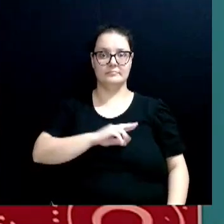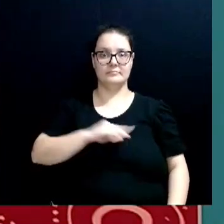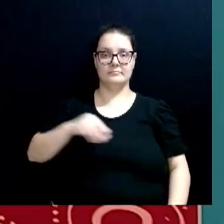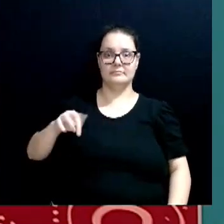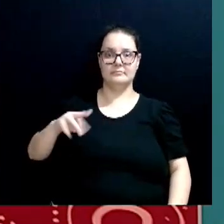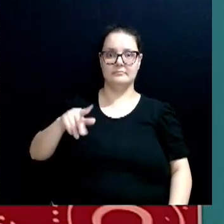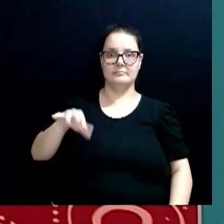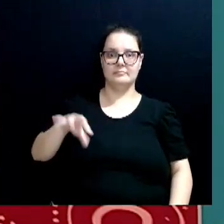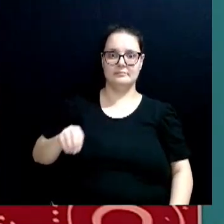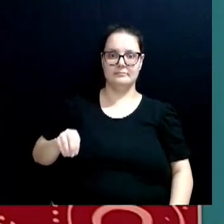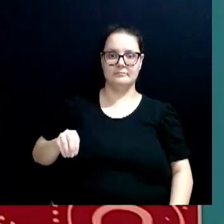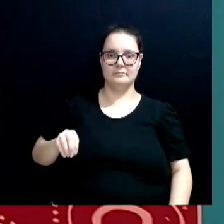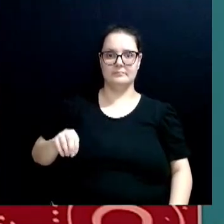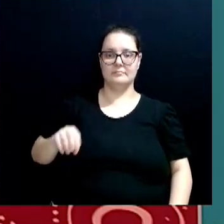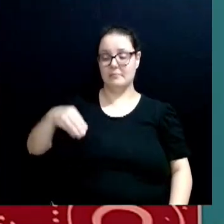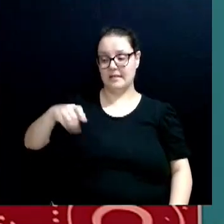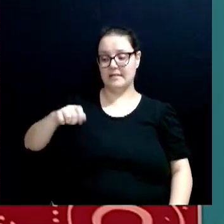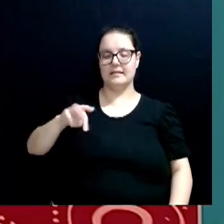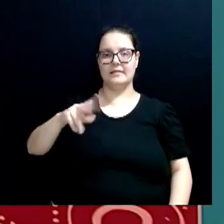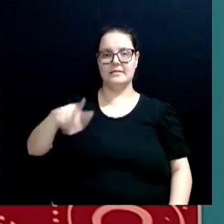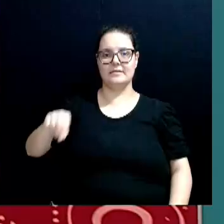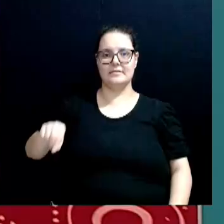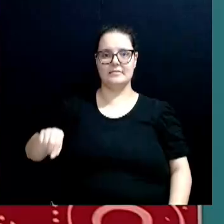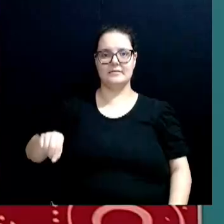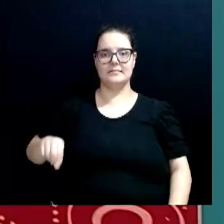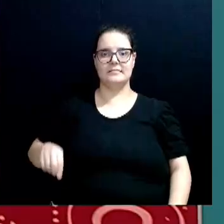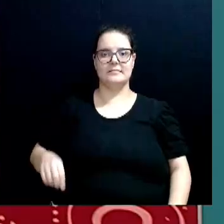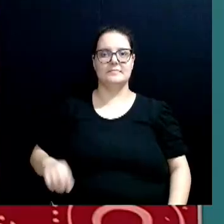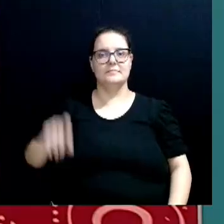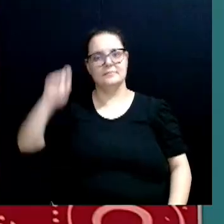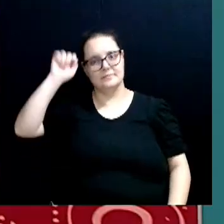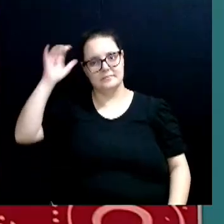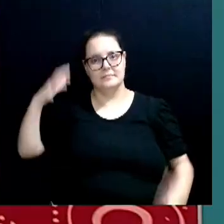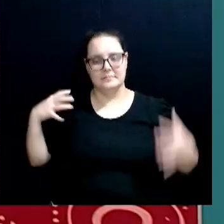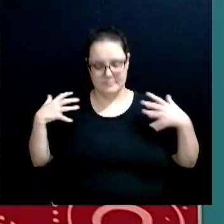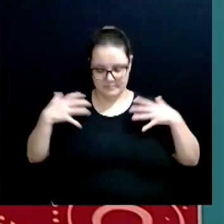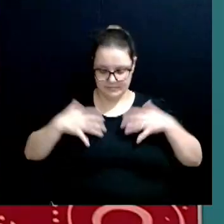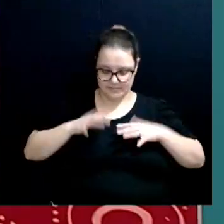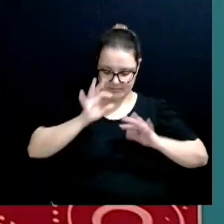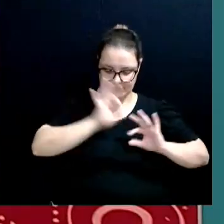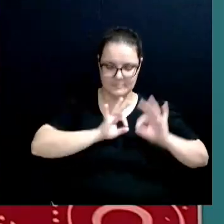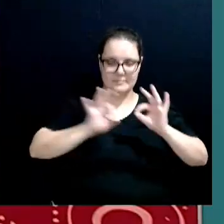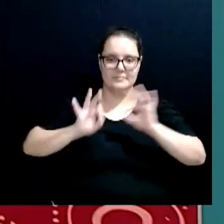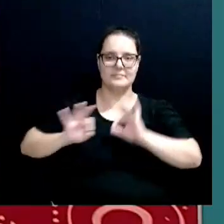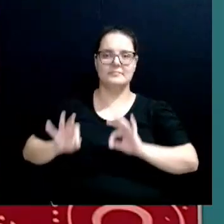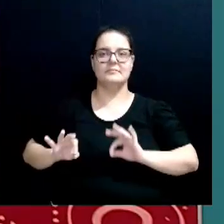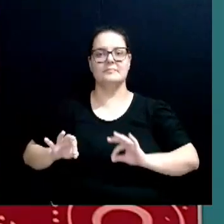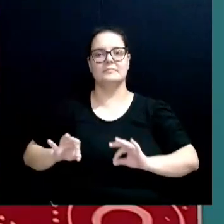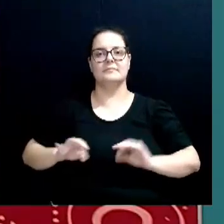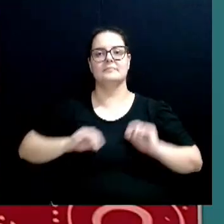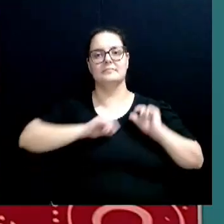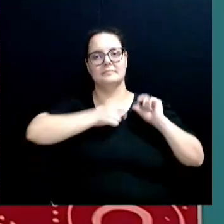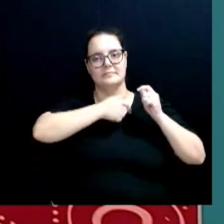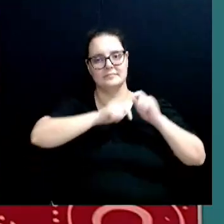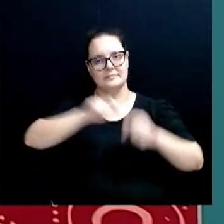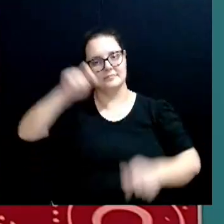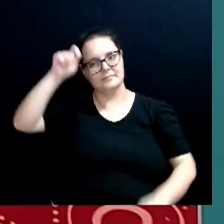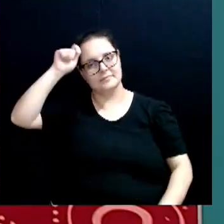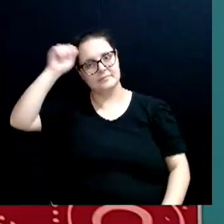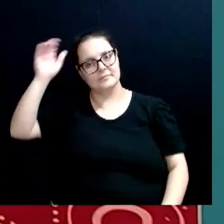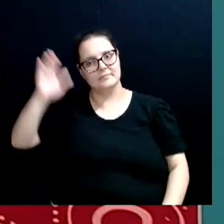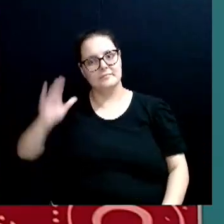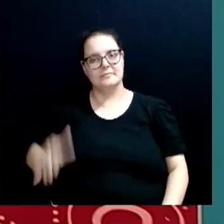todos vestidos, todos com a sua roupa da tradição africana, que